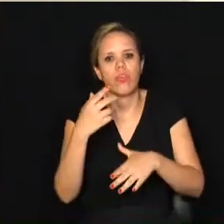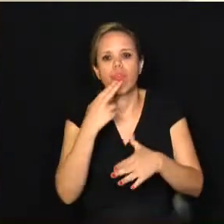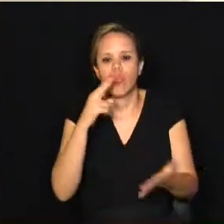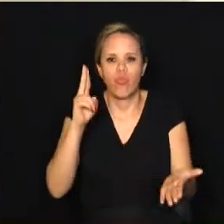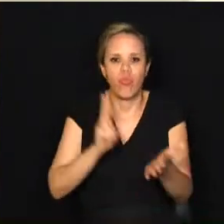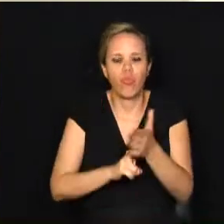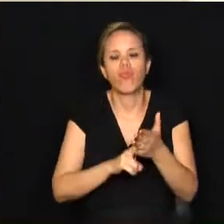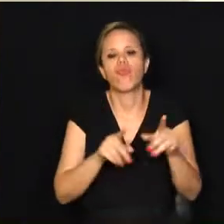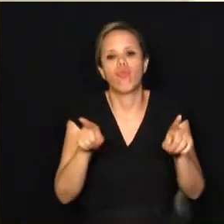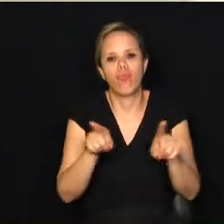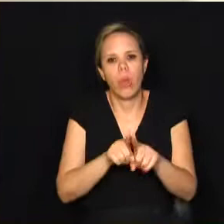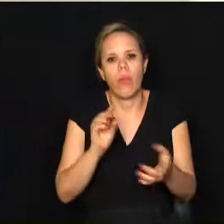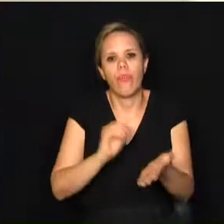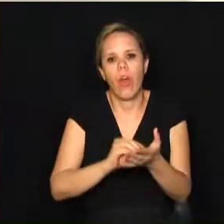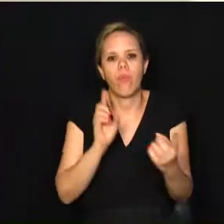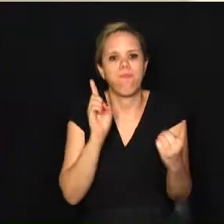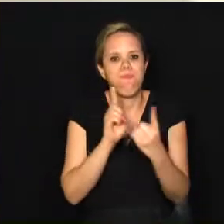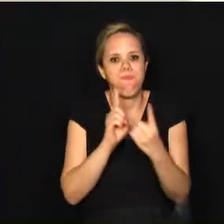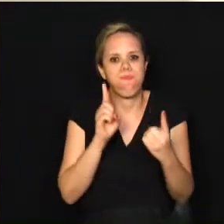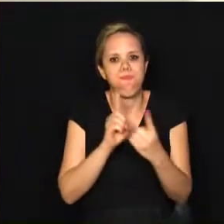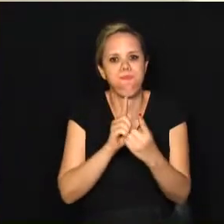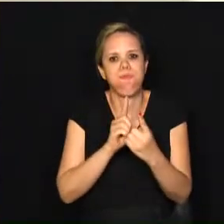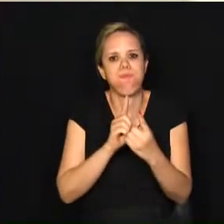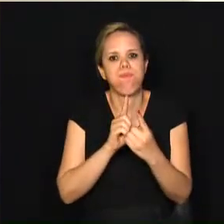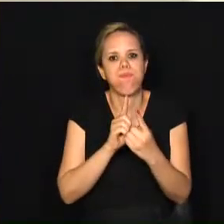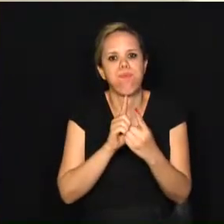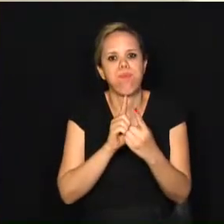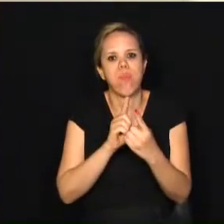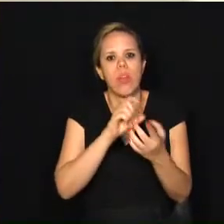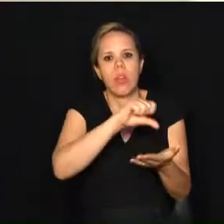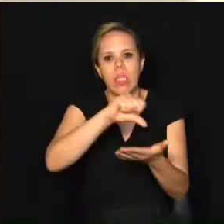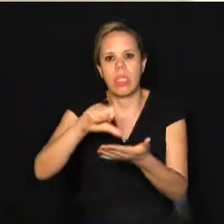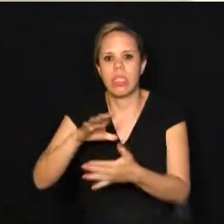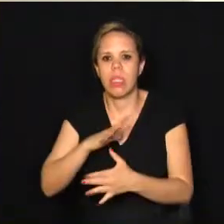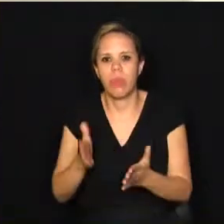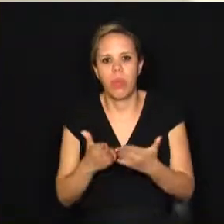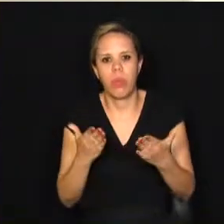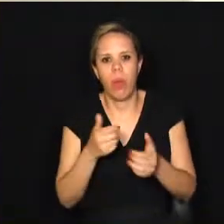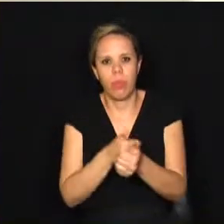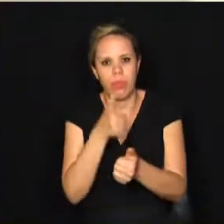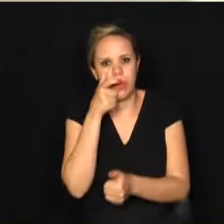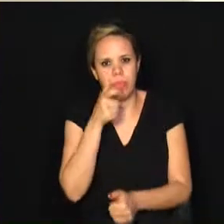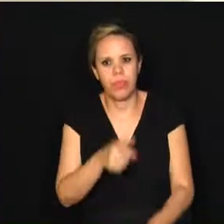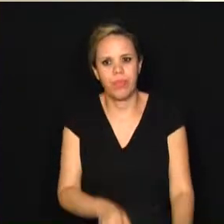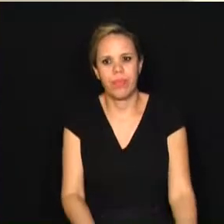também a falta de atendimento dos serviços nas periferias. Acompanhe.